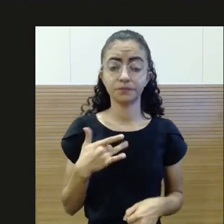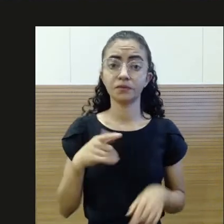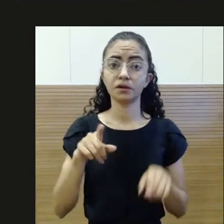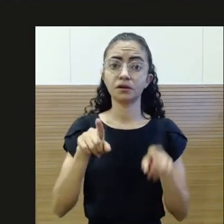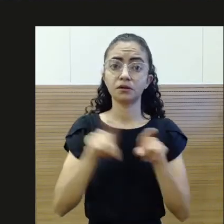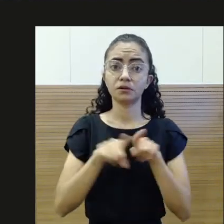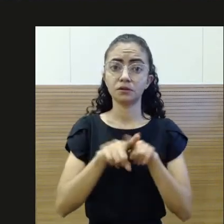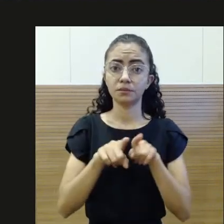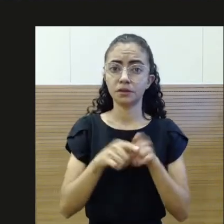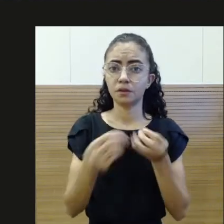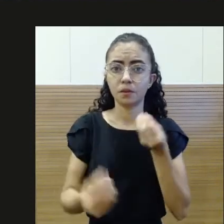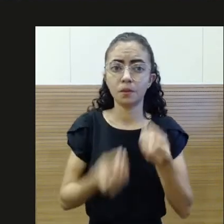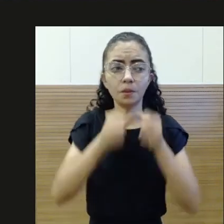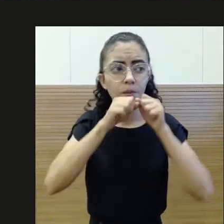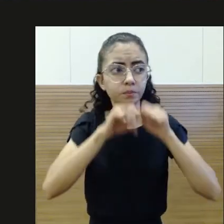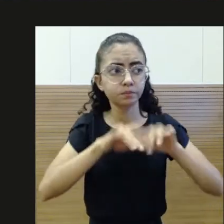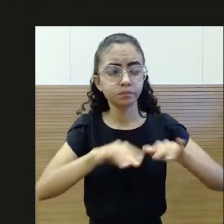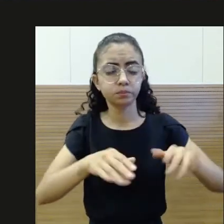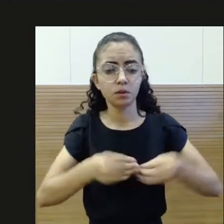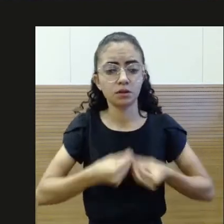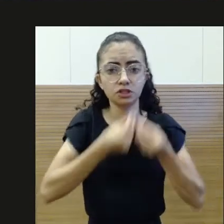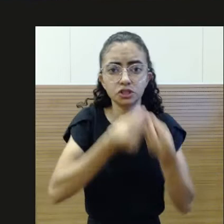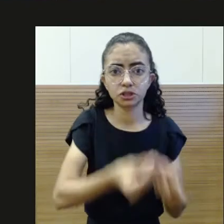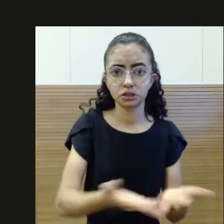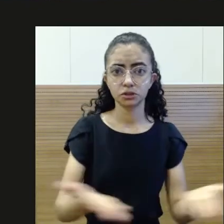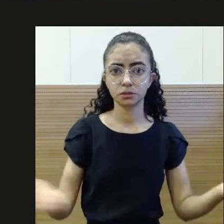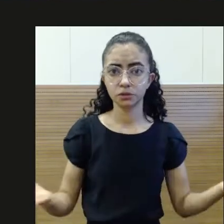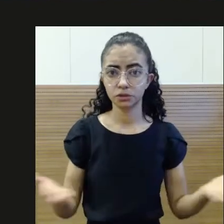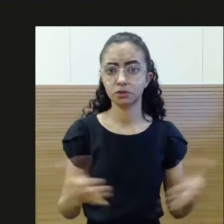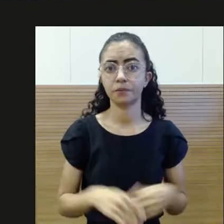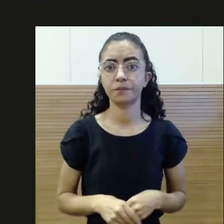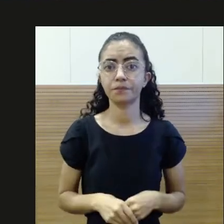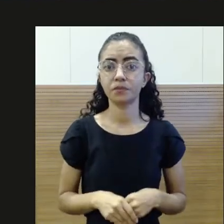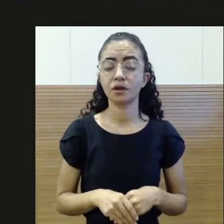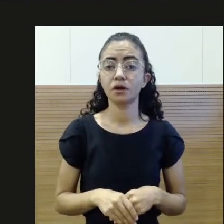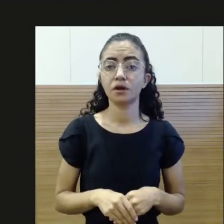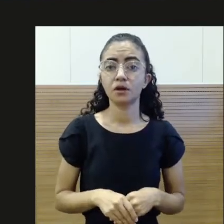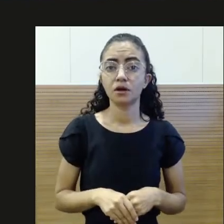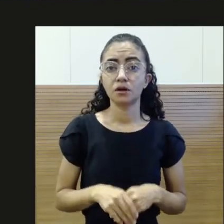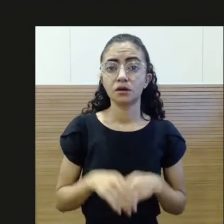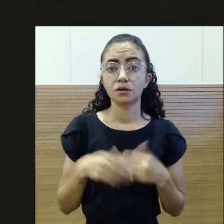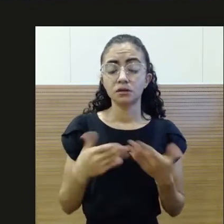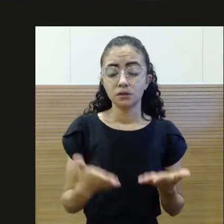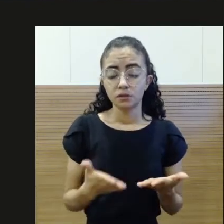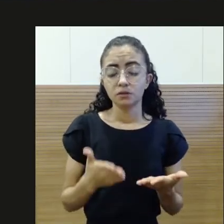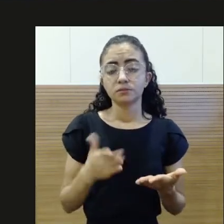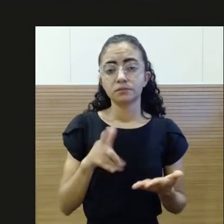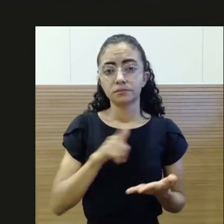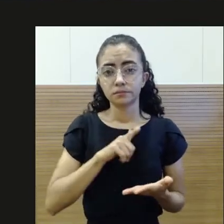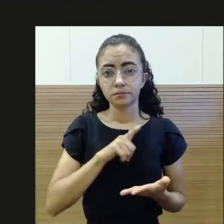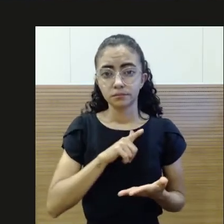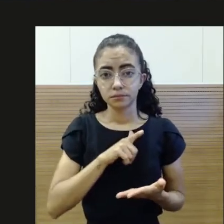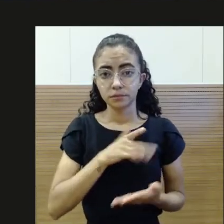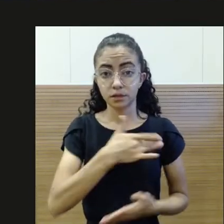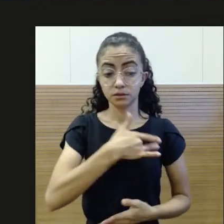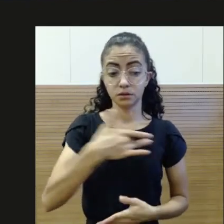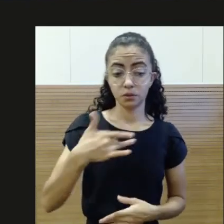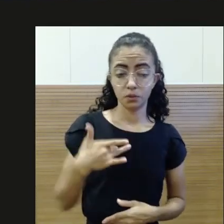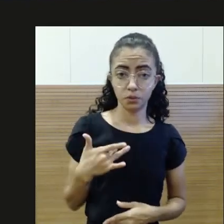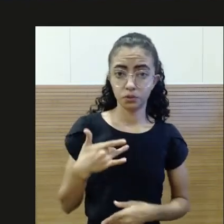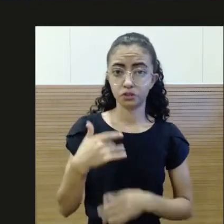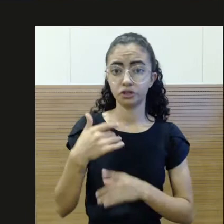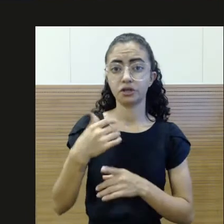produção, distribuição, marketing e consumo desses alimentos, eles danam a saúde, a vida social